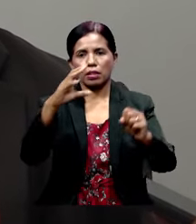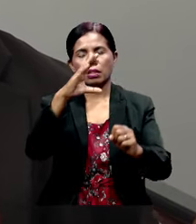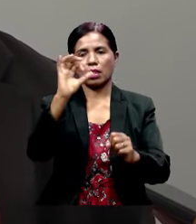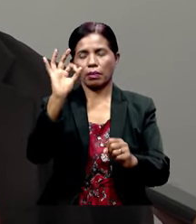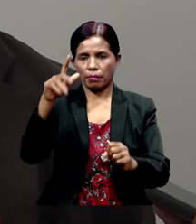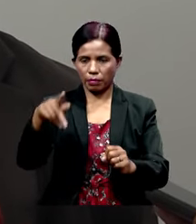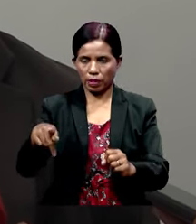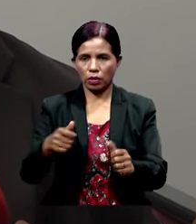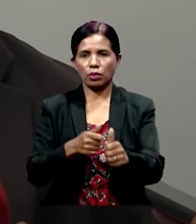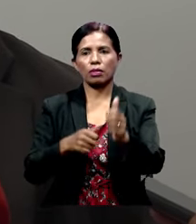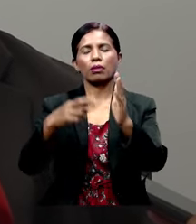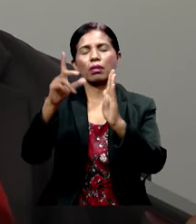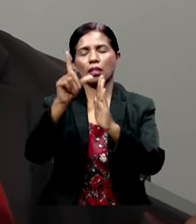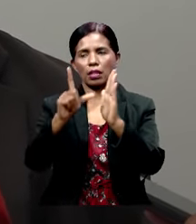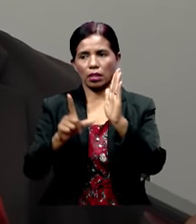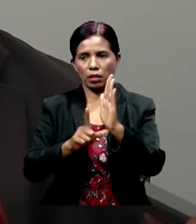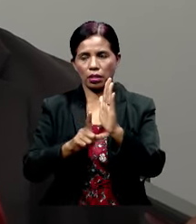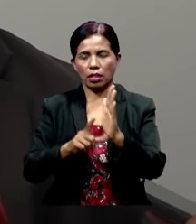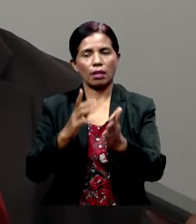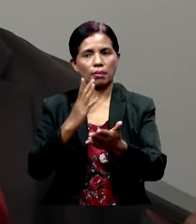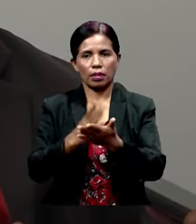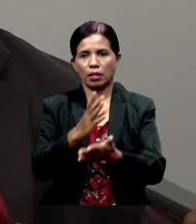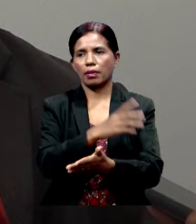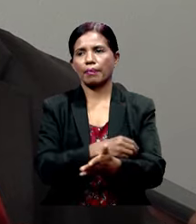Pública. Tui resolução na primeira, na exoneração, né?